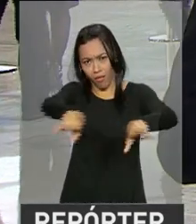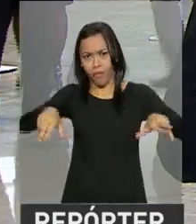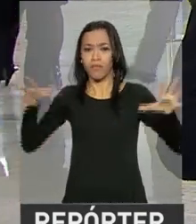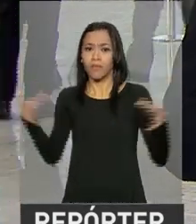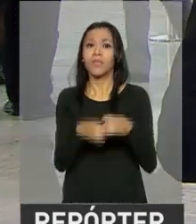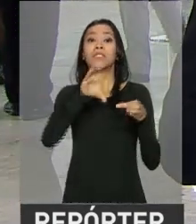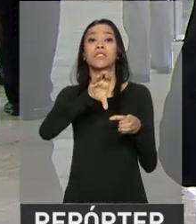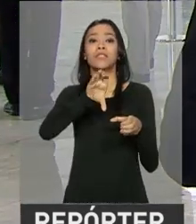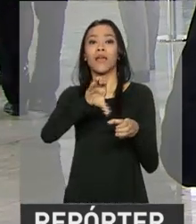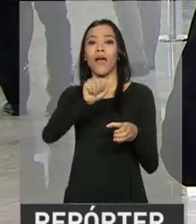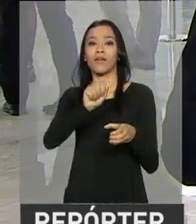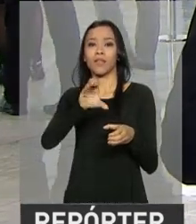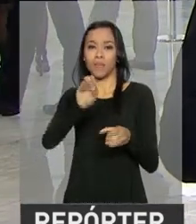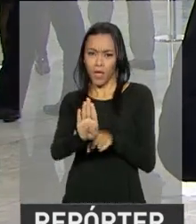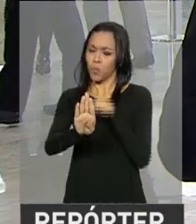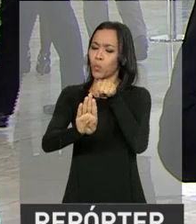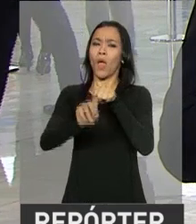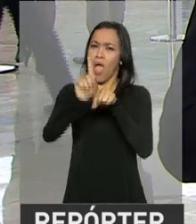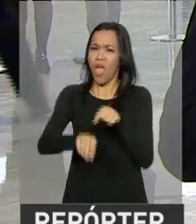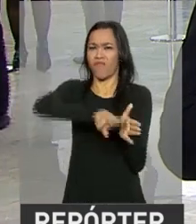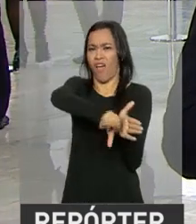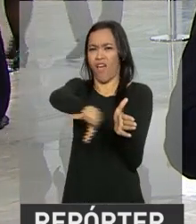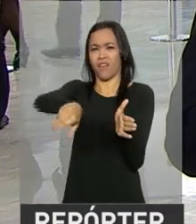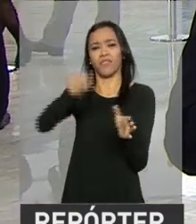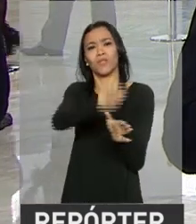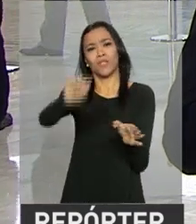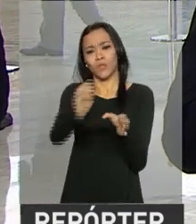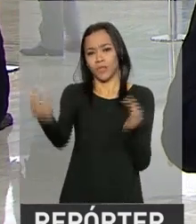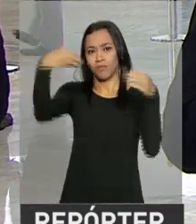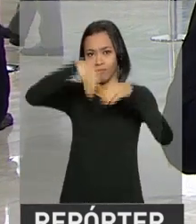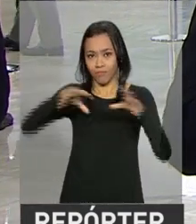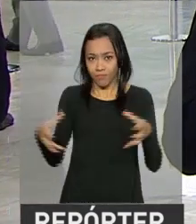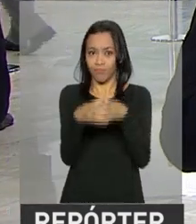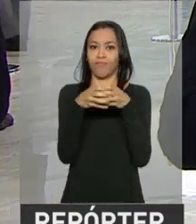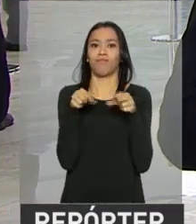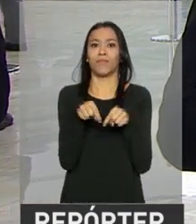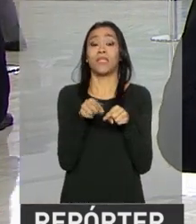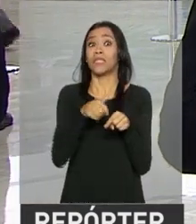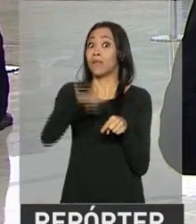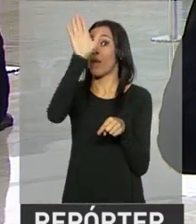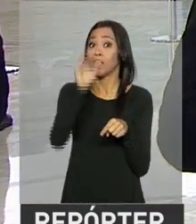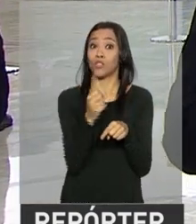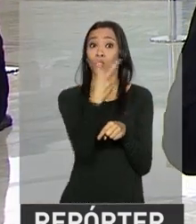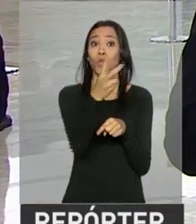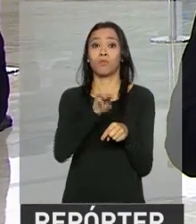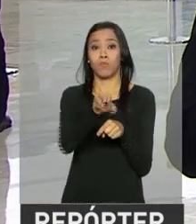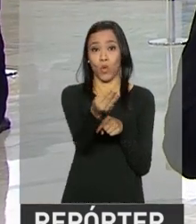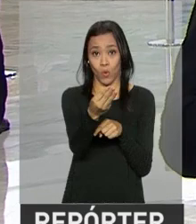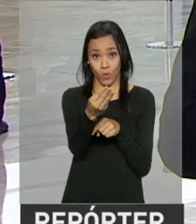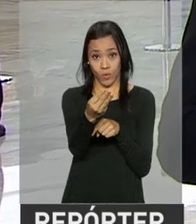entidade que envolve mais de 2300 associações do setor de todo o país e tem mais de 2 milhões de